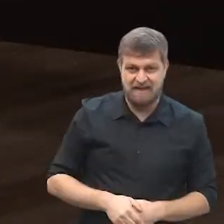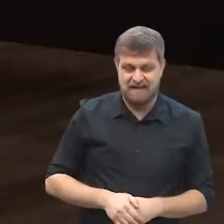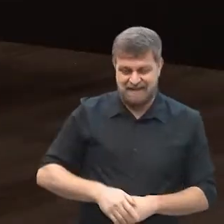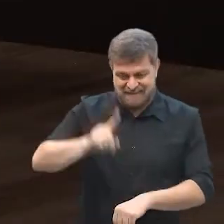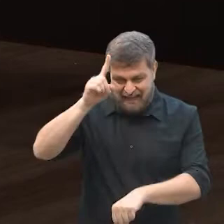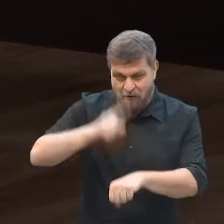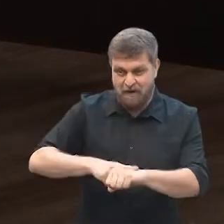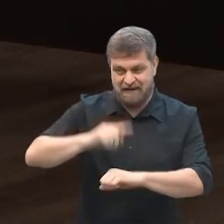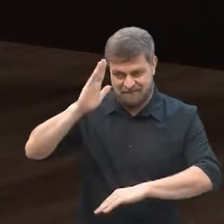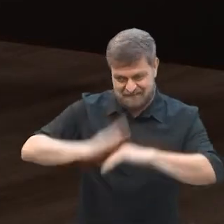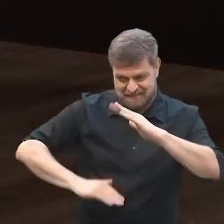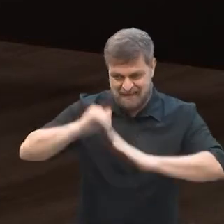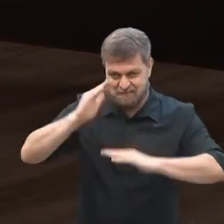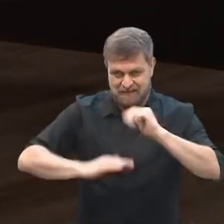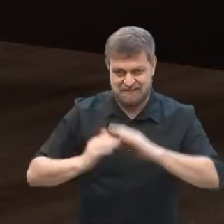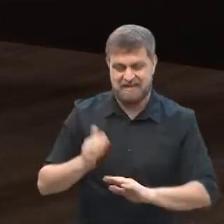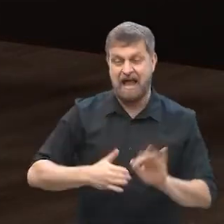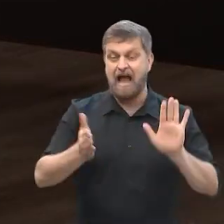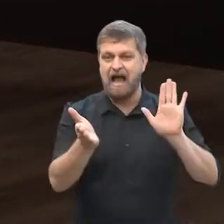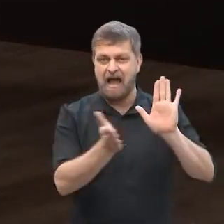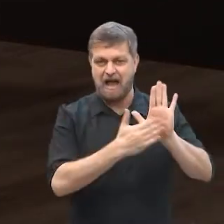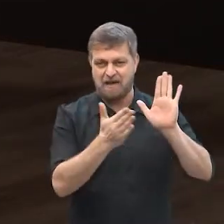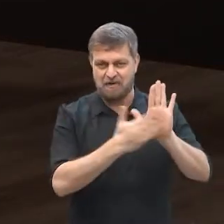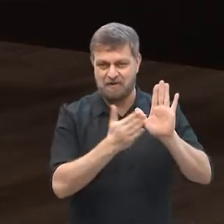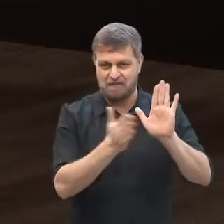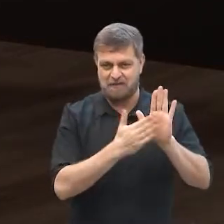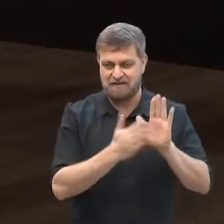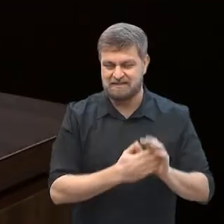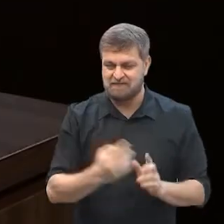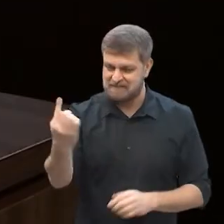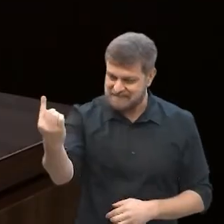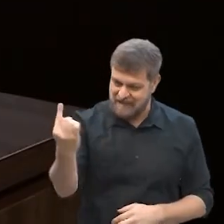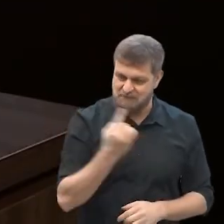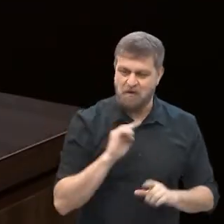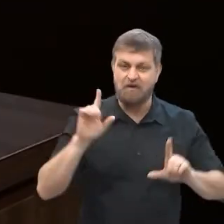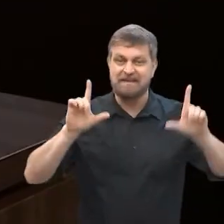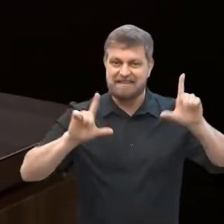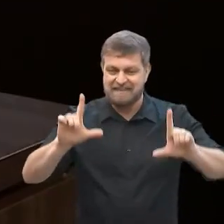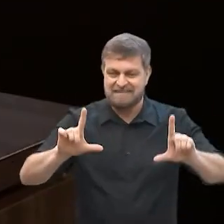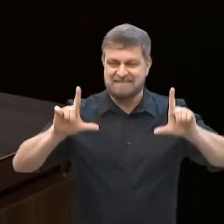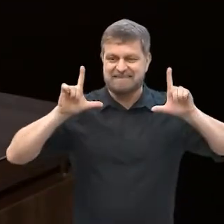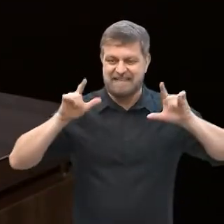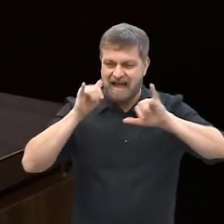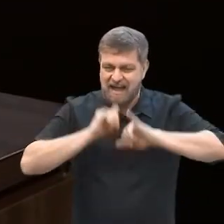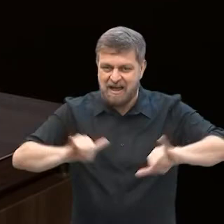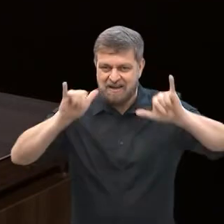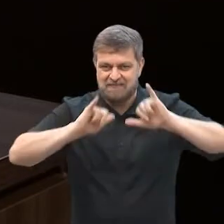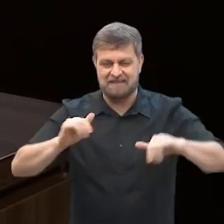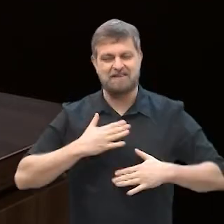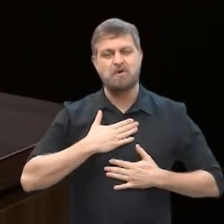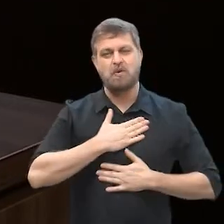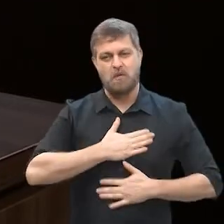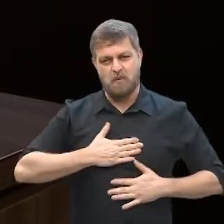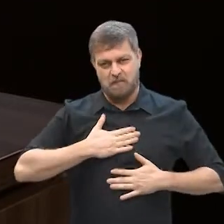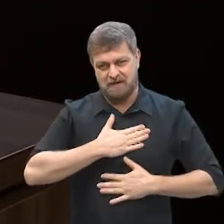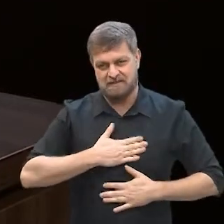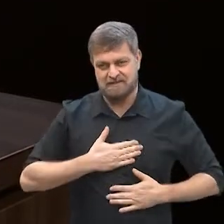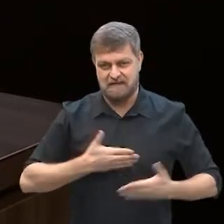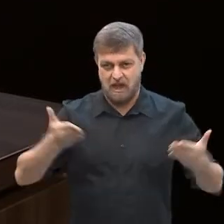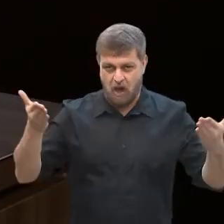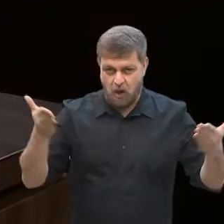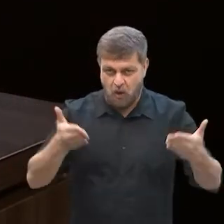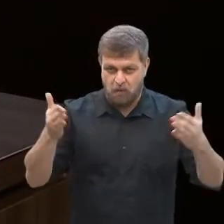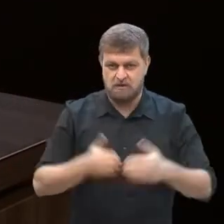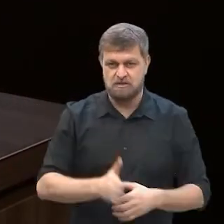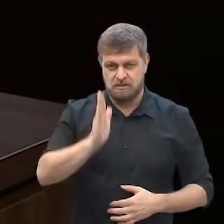você conseguir esse propósito aí, você vem aqui no Ser Empreendedor contar pra gente. Com o maior prazer. Assim, hoje a gente, como eu falei, a